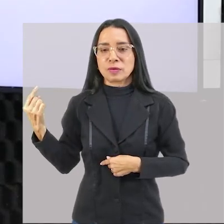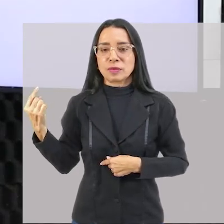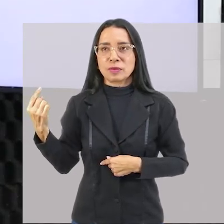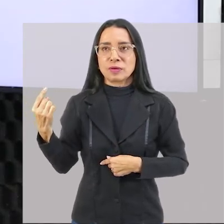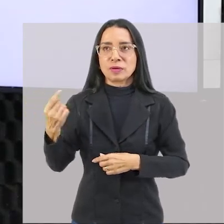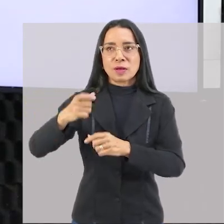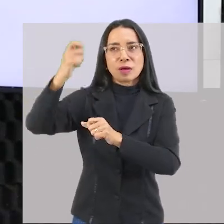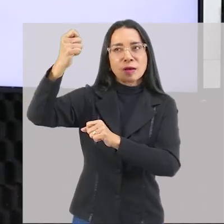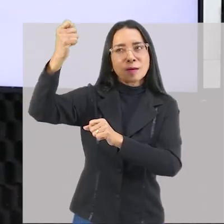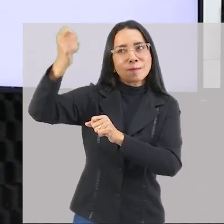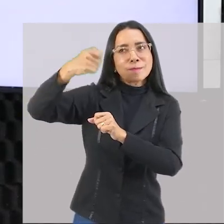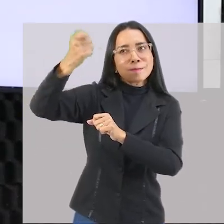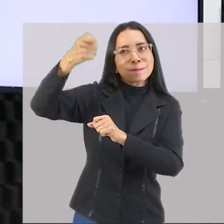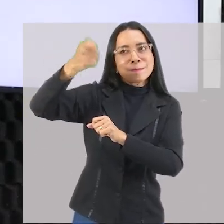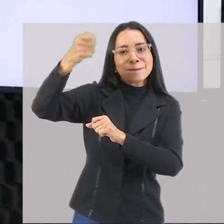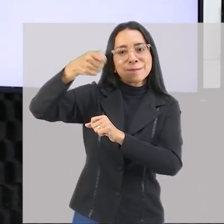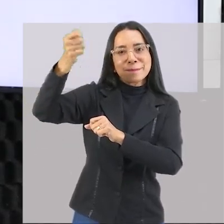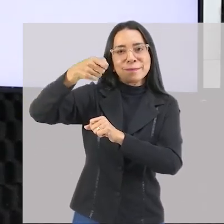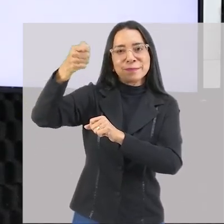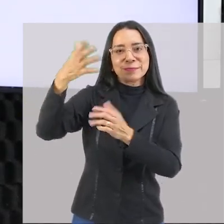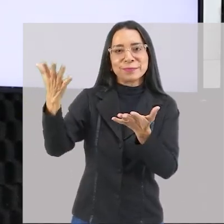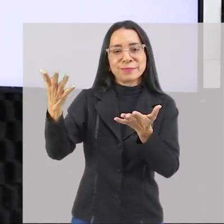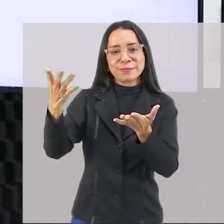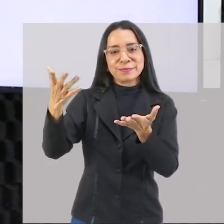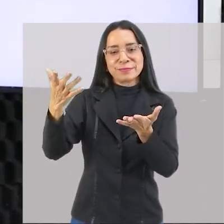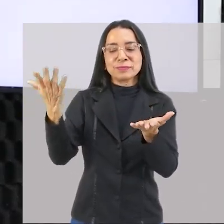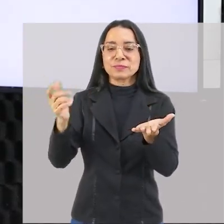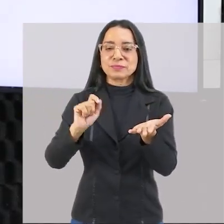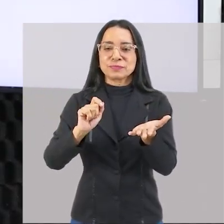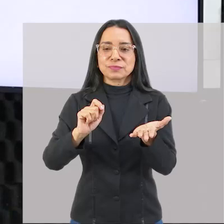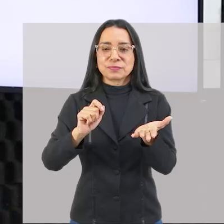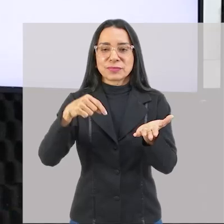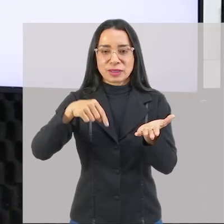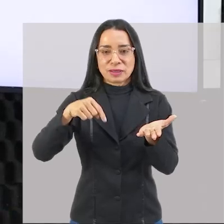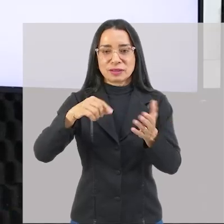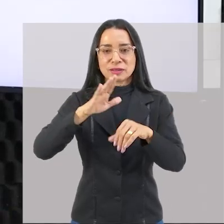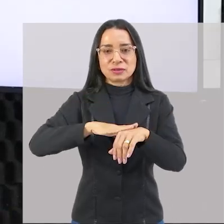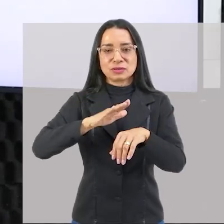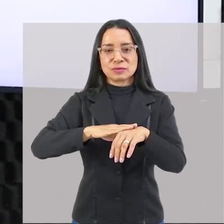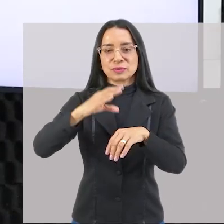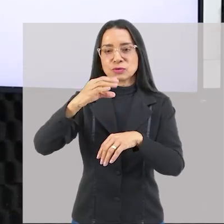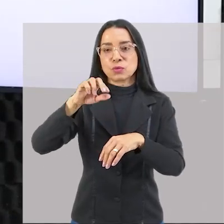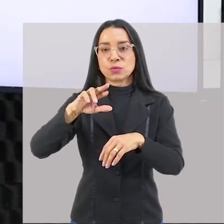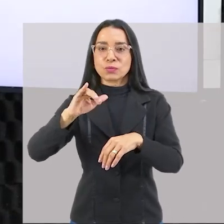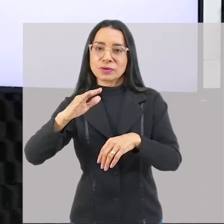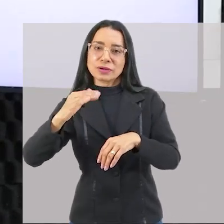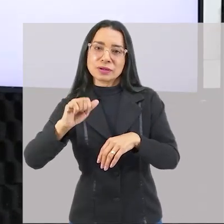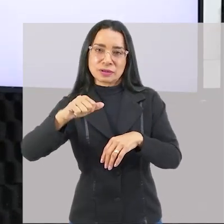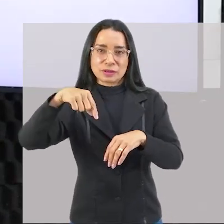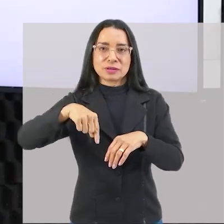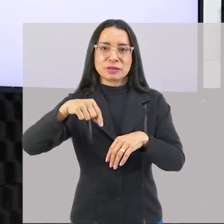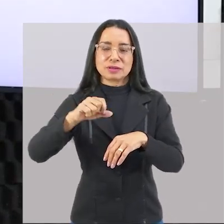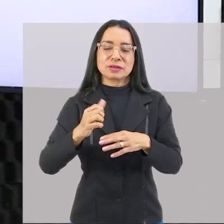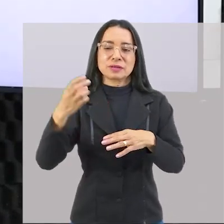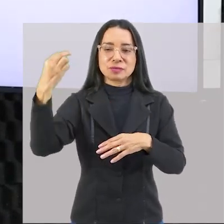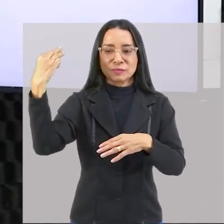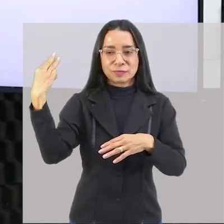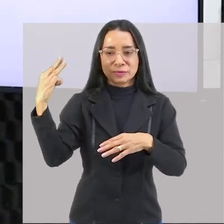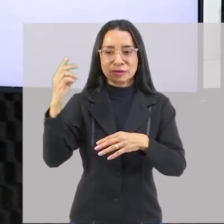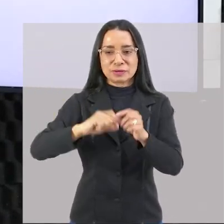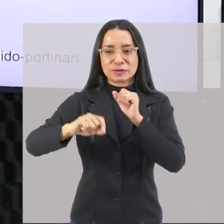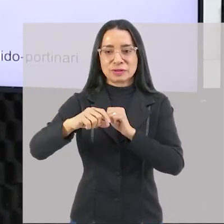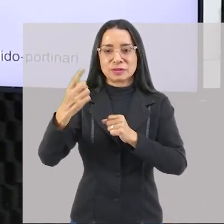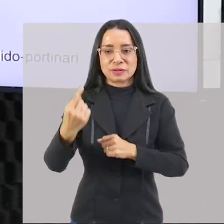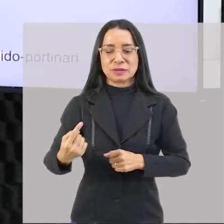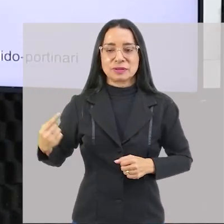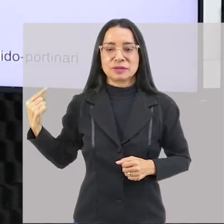soltando pipa. Pipa que a gente chama de papagaio, em alguns lugares chamado de pandorga, aqui já foi chamado de curica, então a pipa é o papagaio,